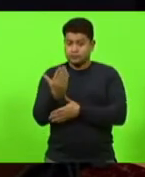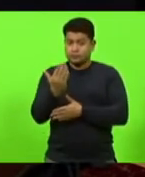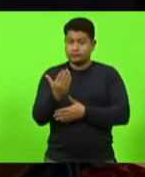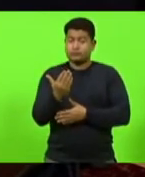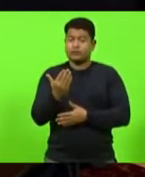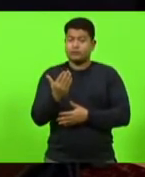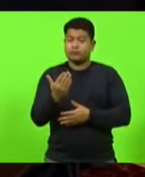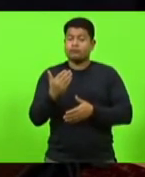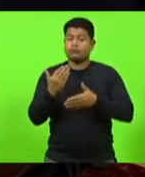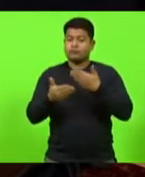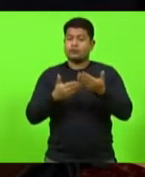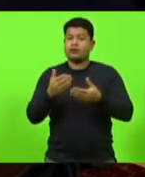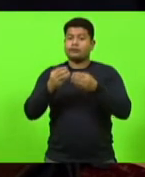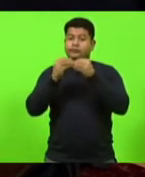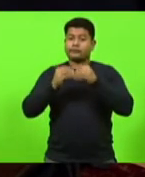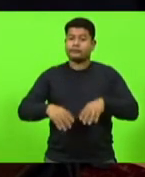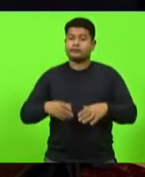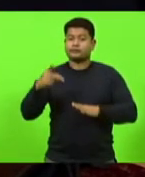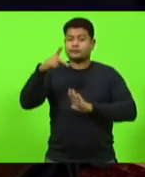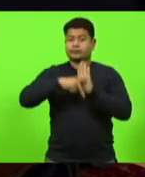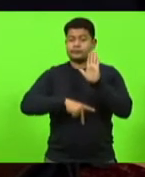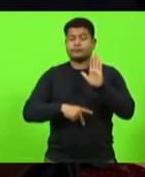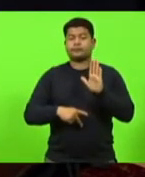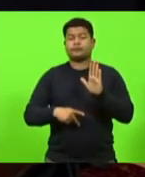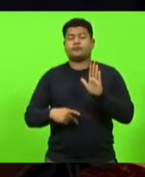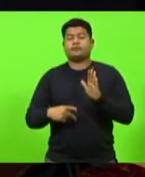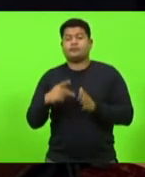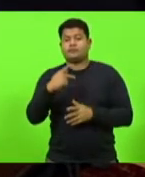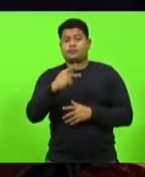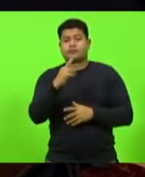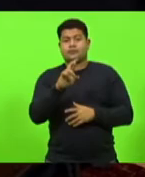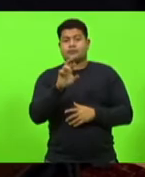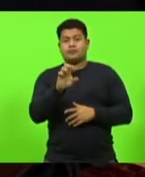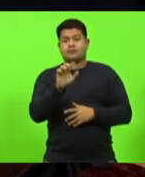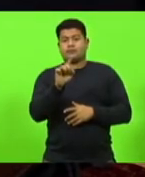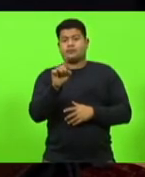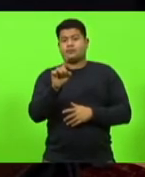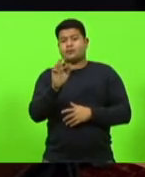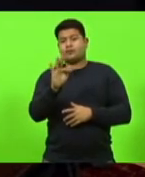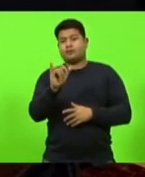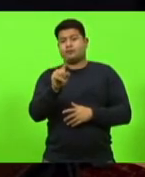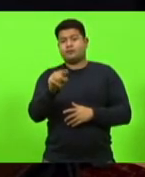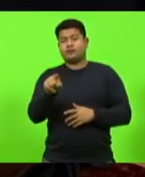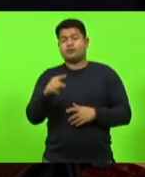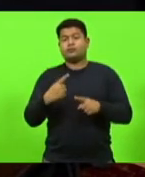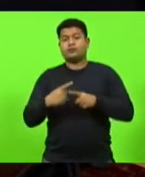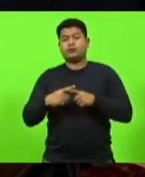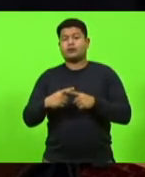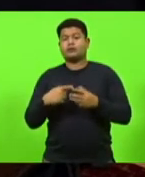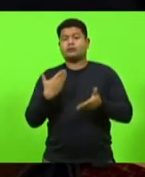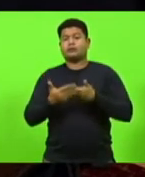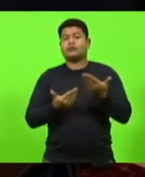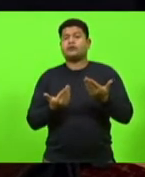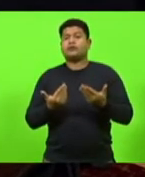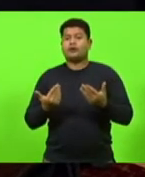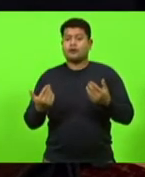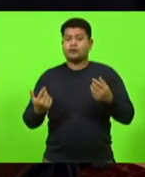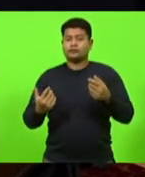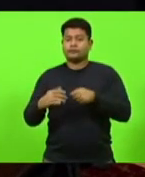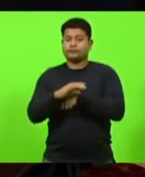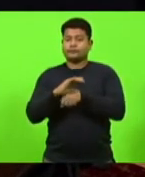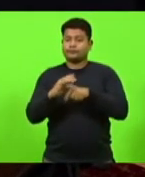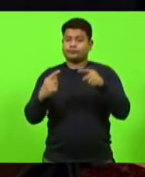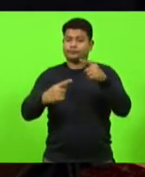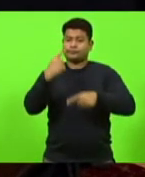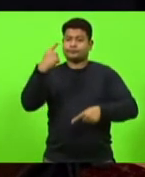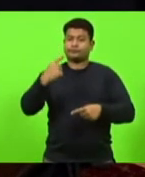condenando o projeto de Prefis de Santa Catarina à sua ineficácia, porque ele vai contra as prerrogativas, a legislação